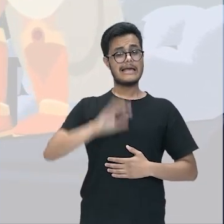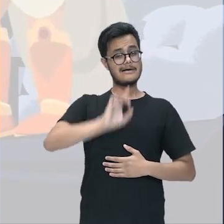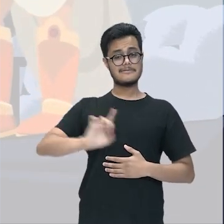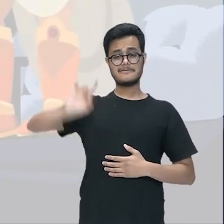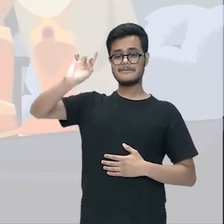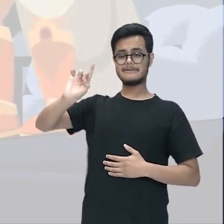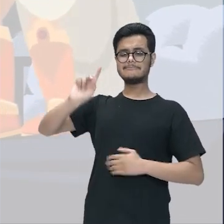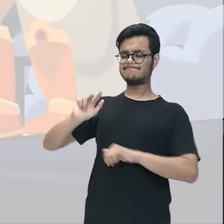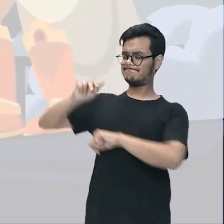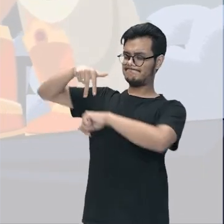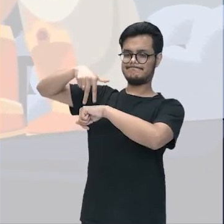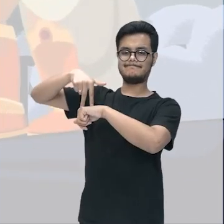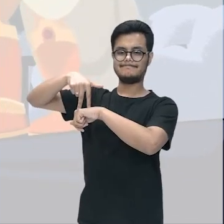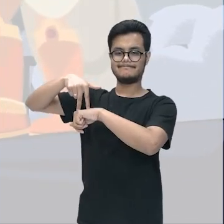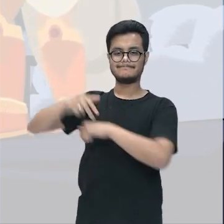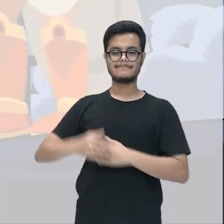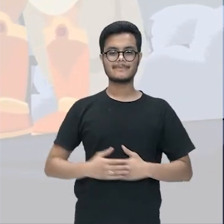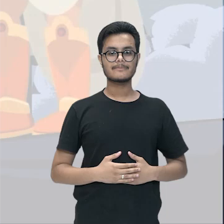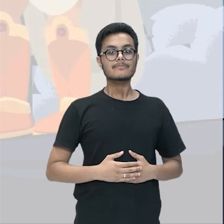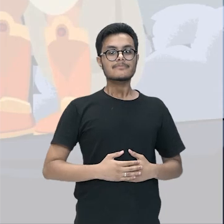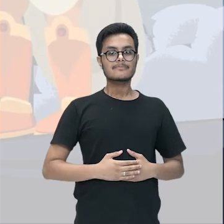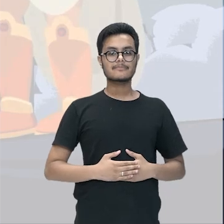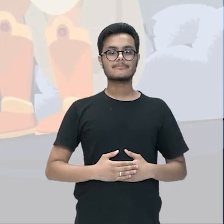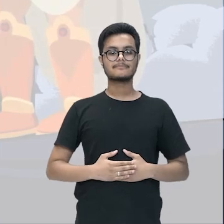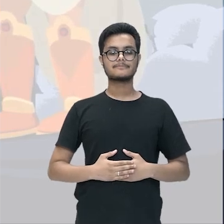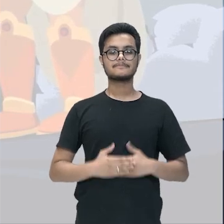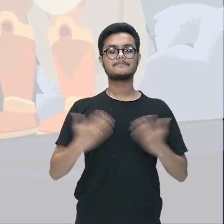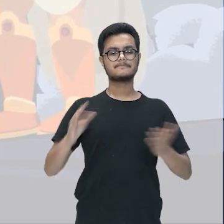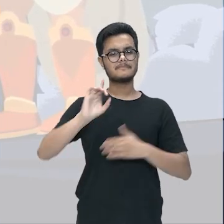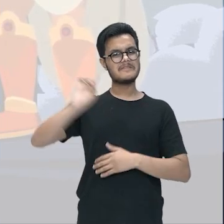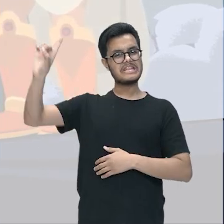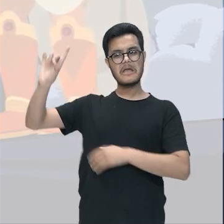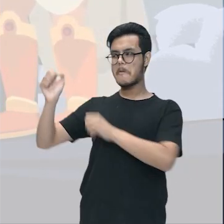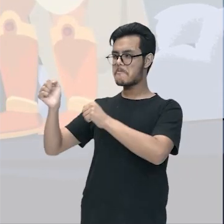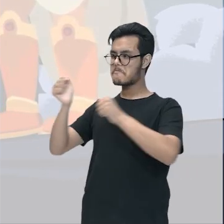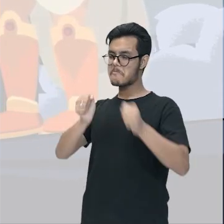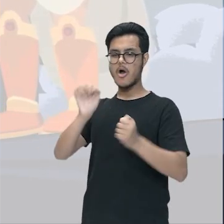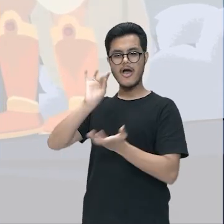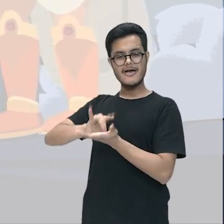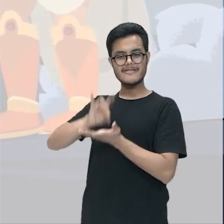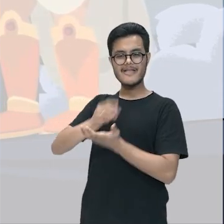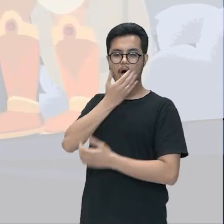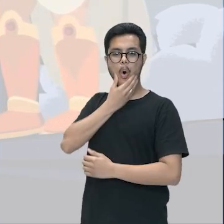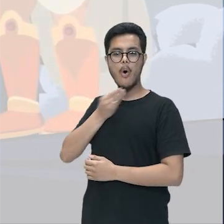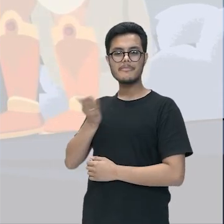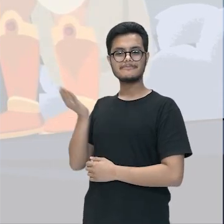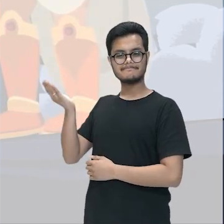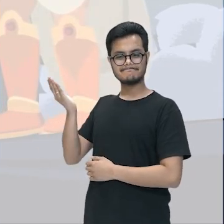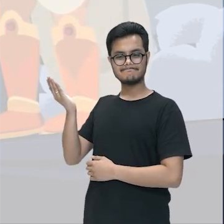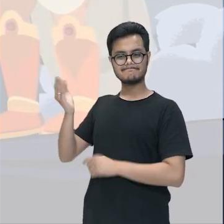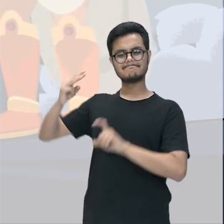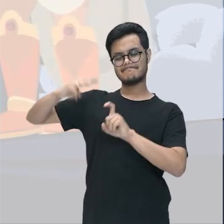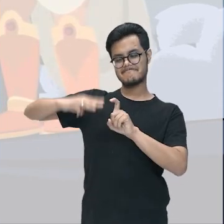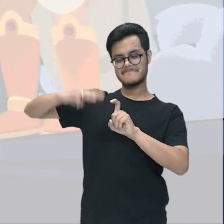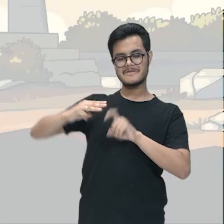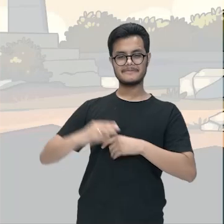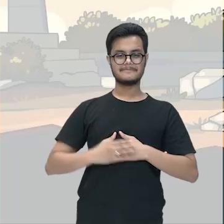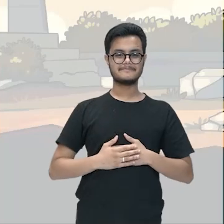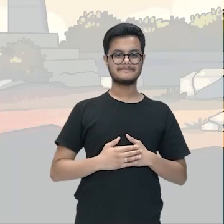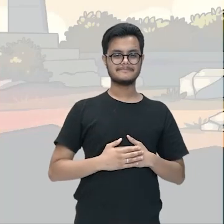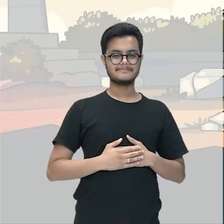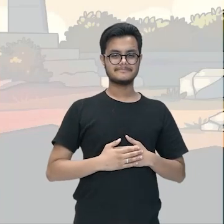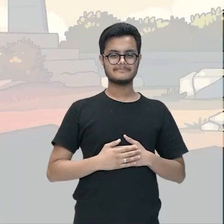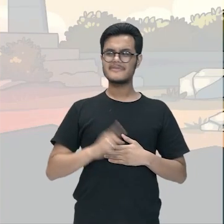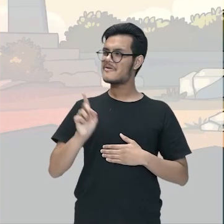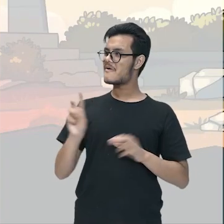eles ficavam, né? E aí Zeus é o Deus todo-poderoso então deste Monte Olimpo. Acompanha comigo? Olha